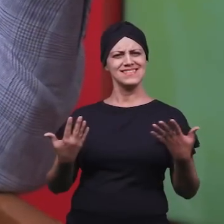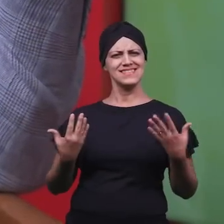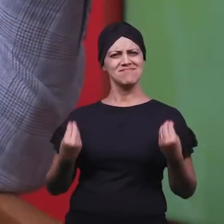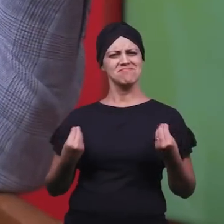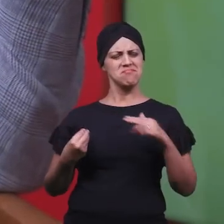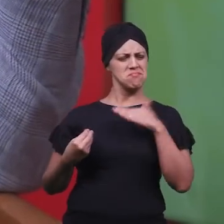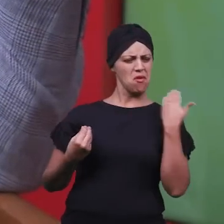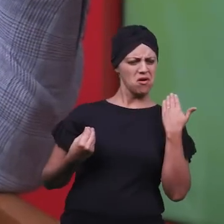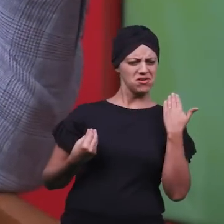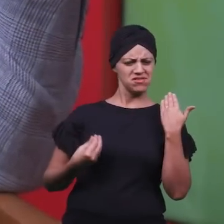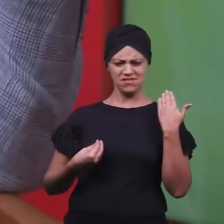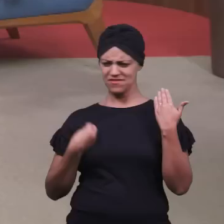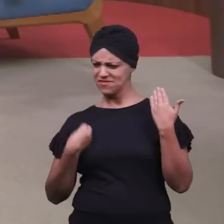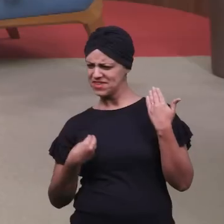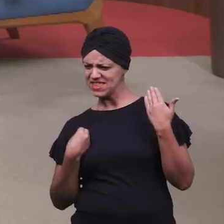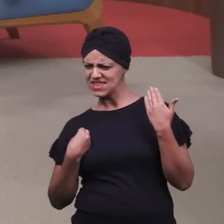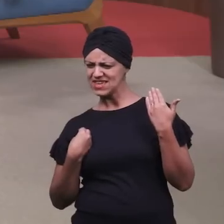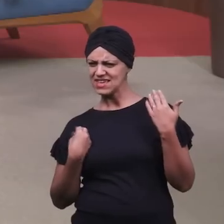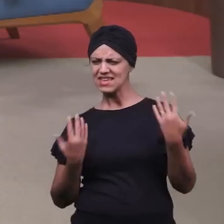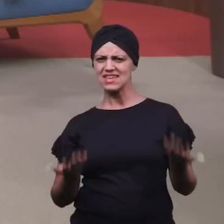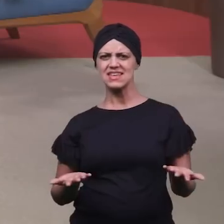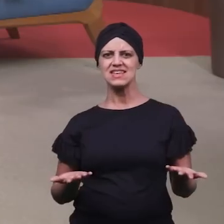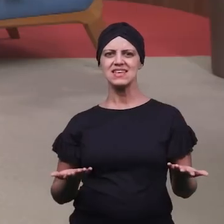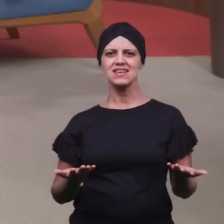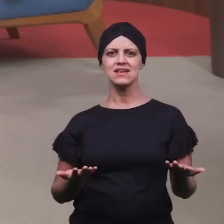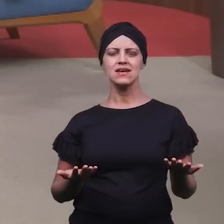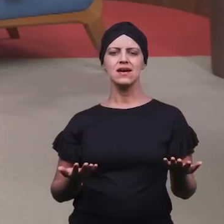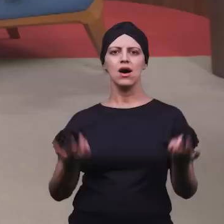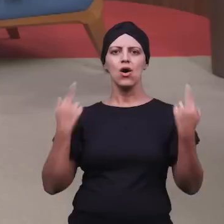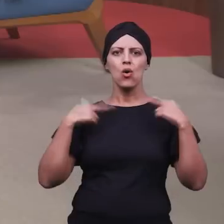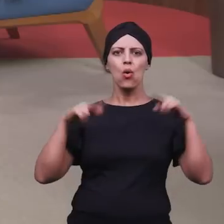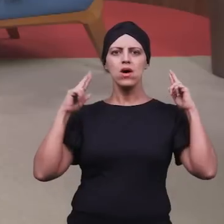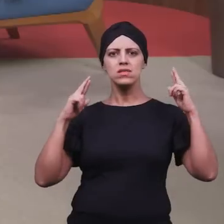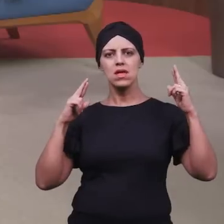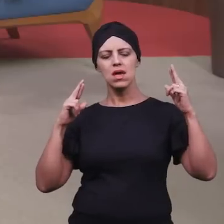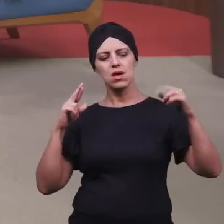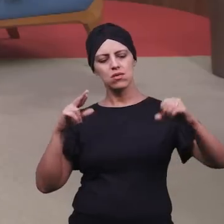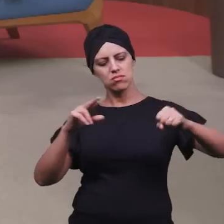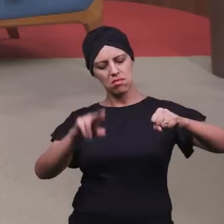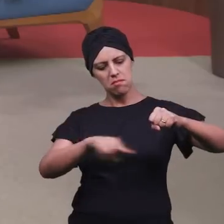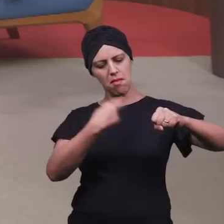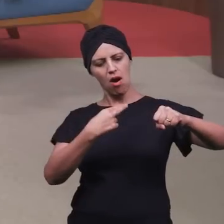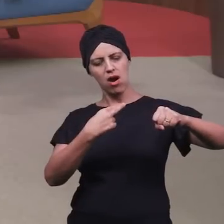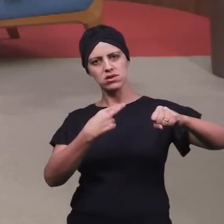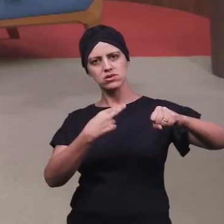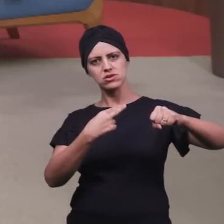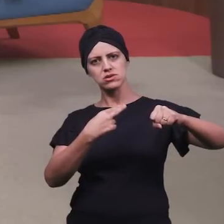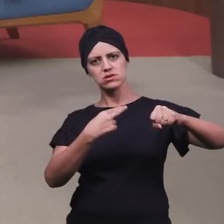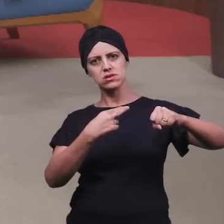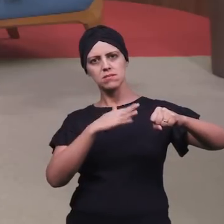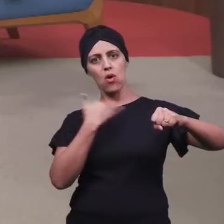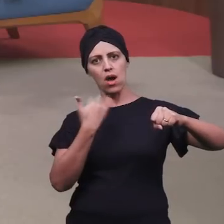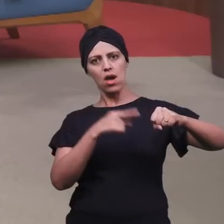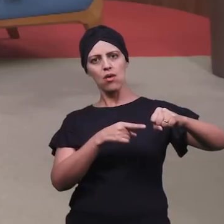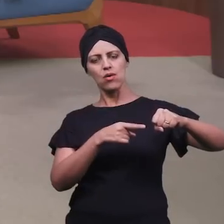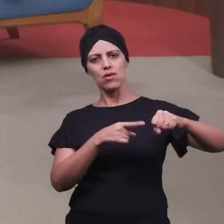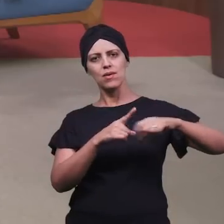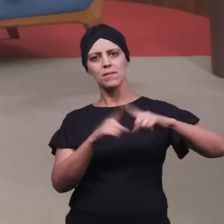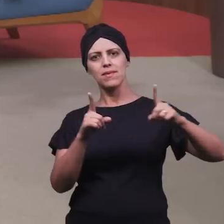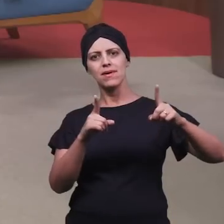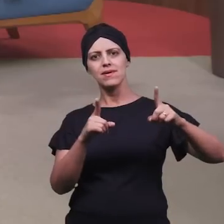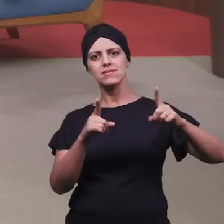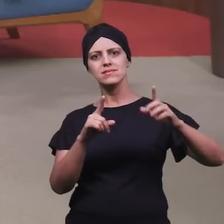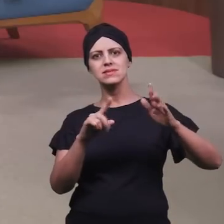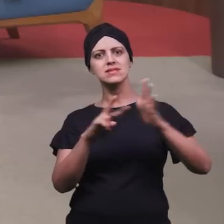Parece um negócio antagônico. A morte gerava vida. Isso. A morte do cordeiro foi vida, o sinal de vida para eles de